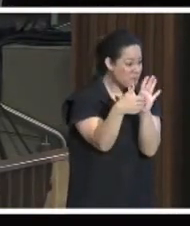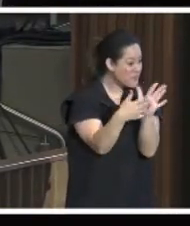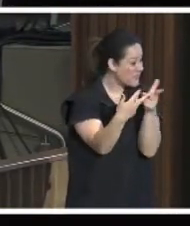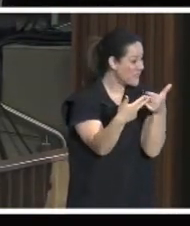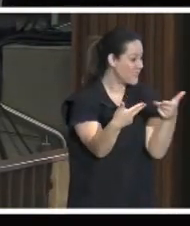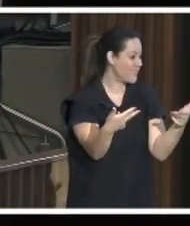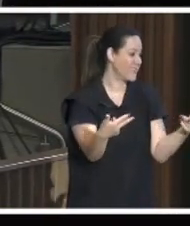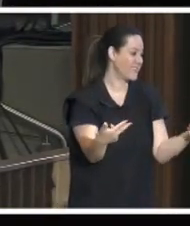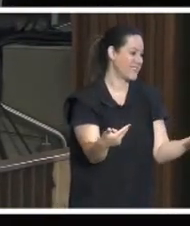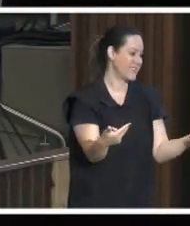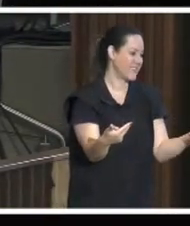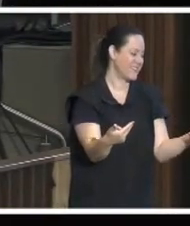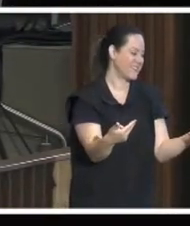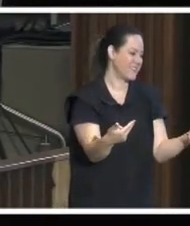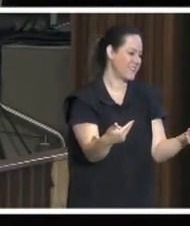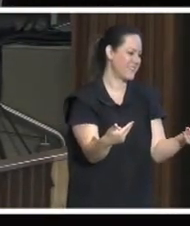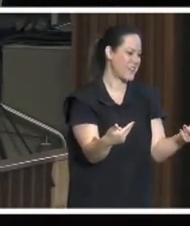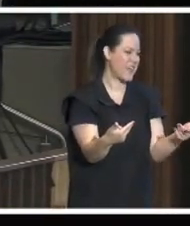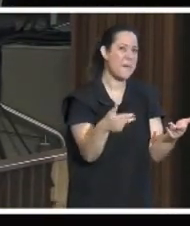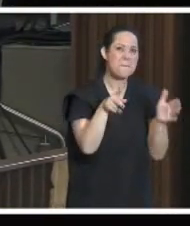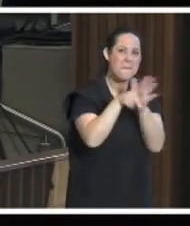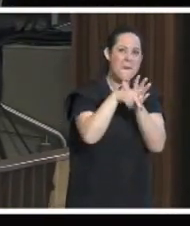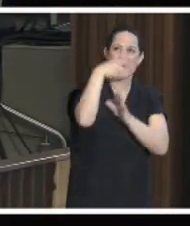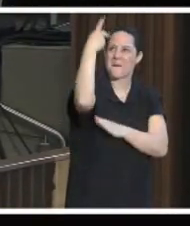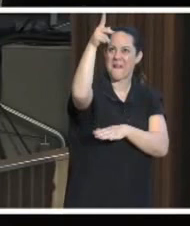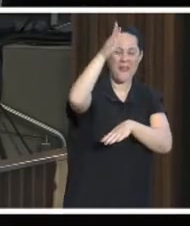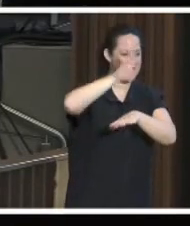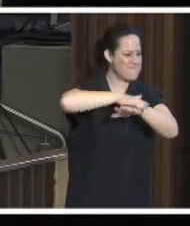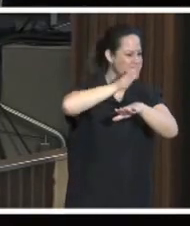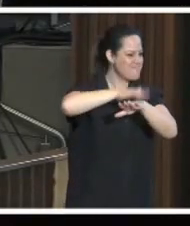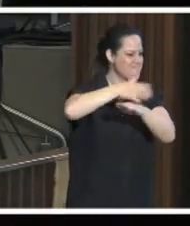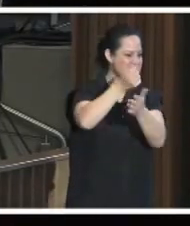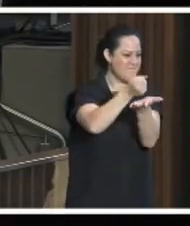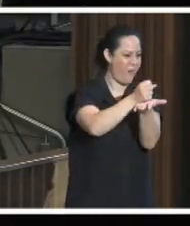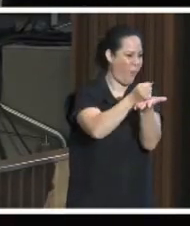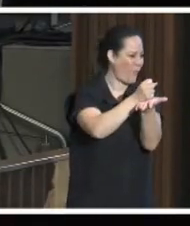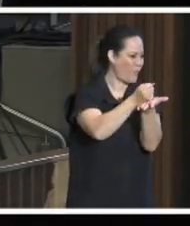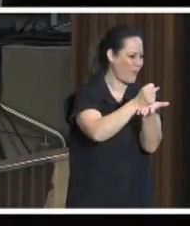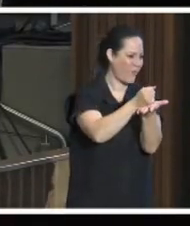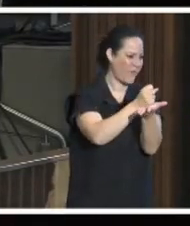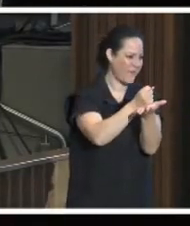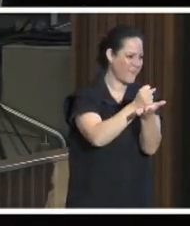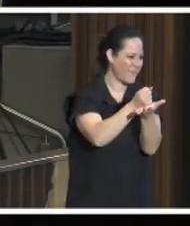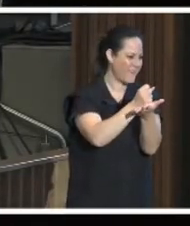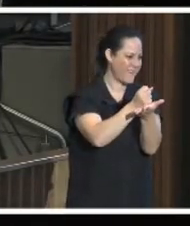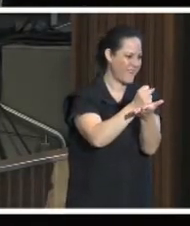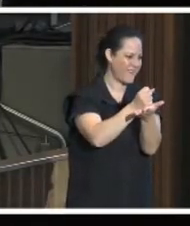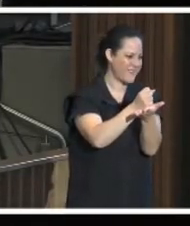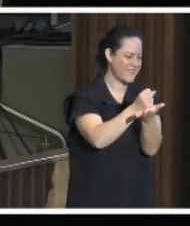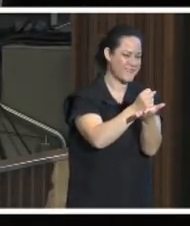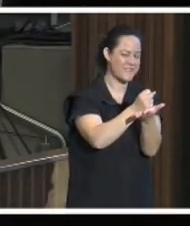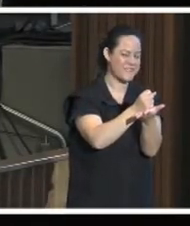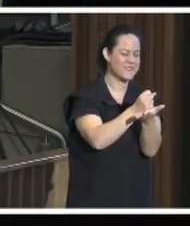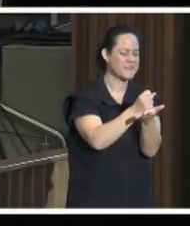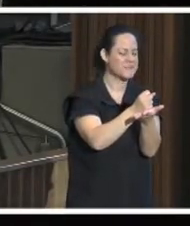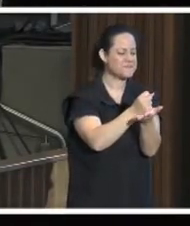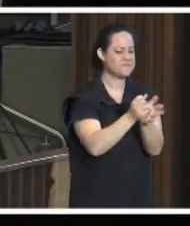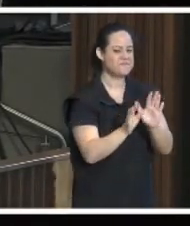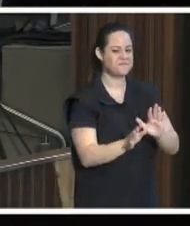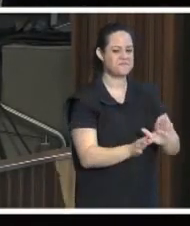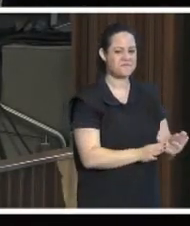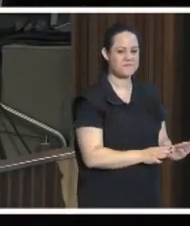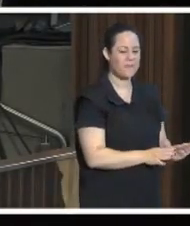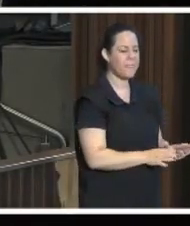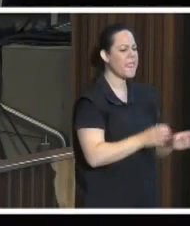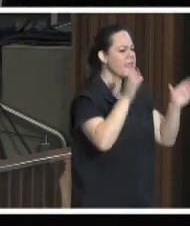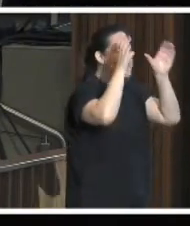as coisas na palma das suas mãos. É interessante porque